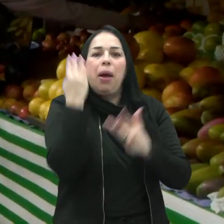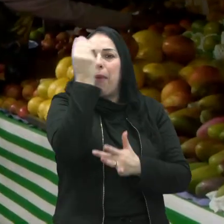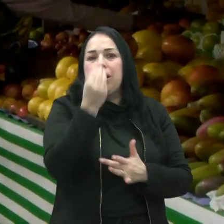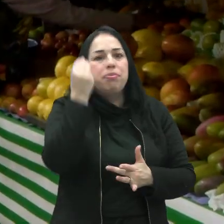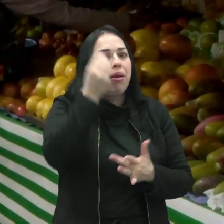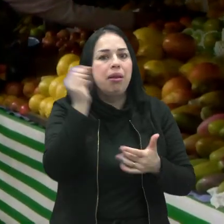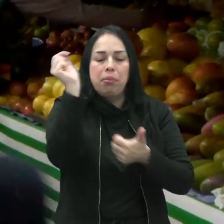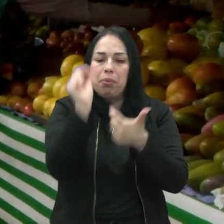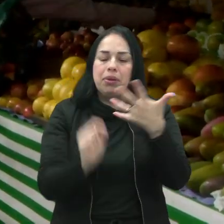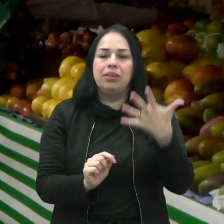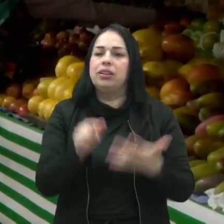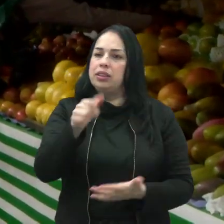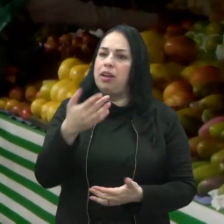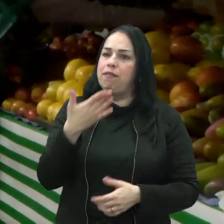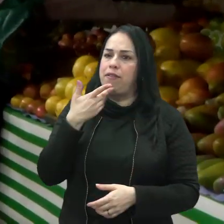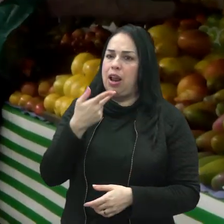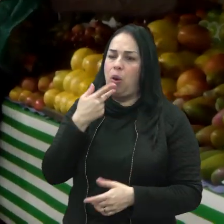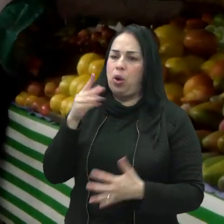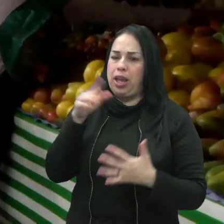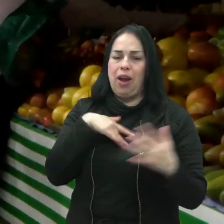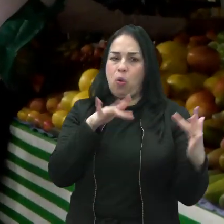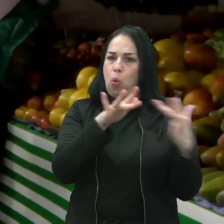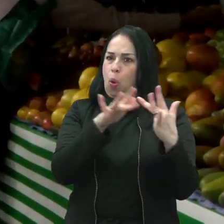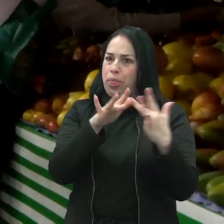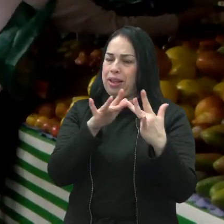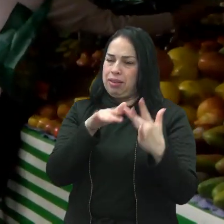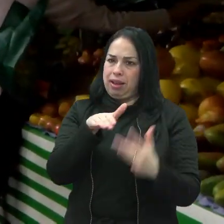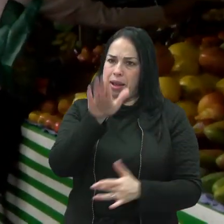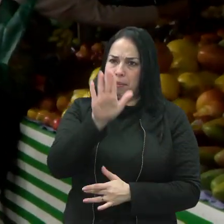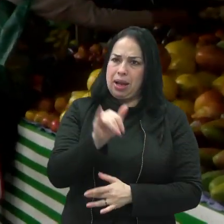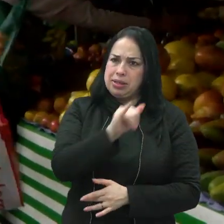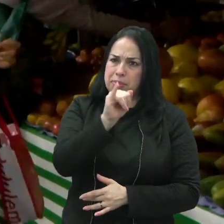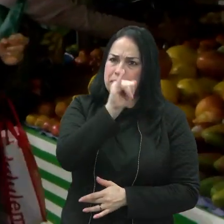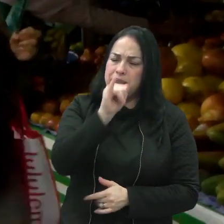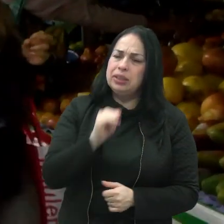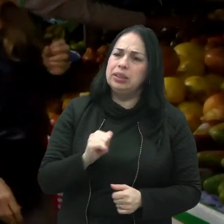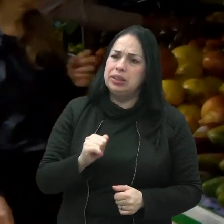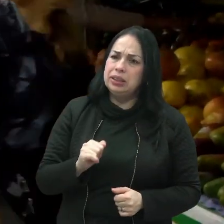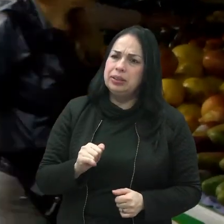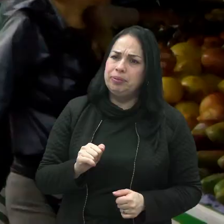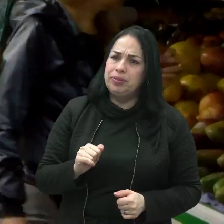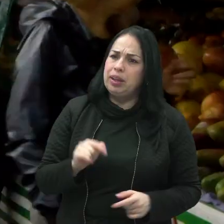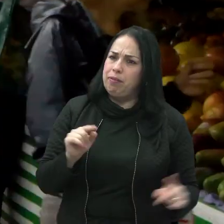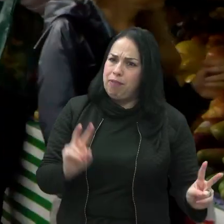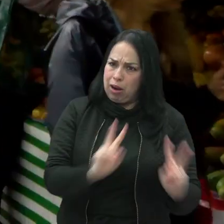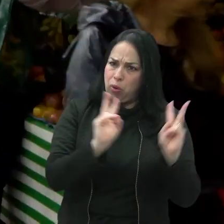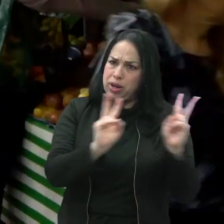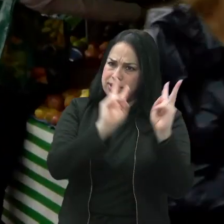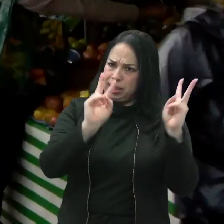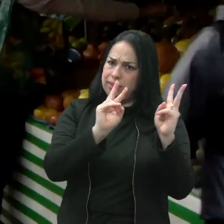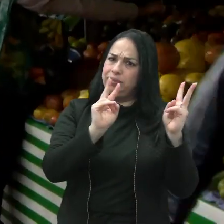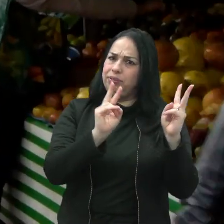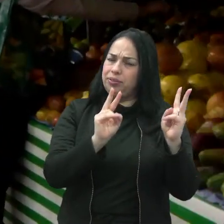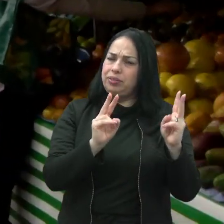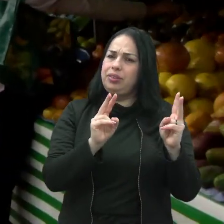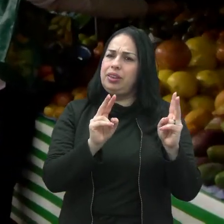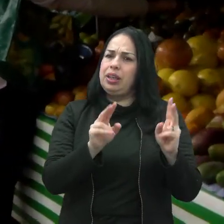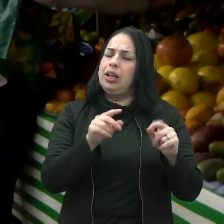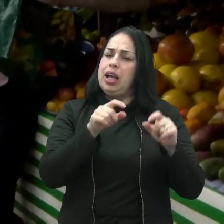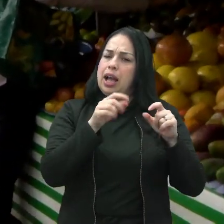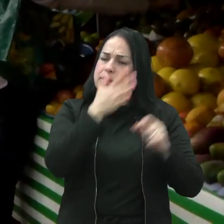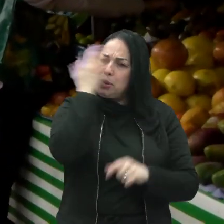uma experiência. Você falou de conversar com os feirantes, você acha que é importante a cidade dar mais valorização à